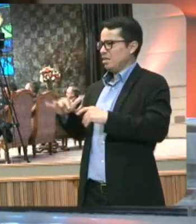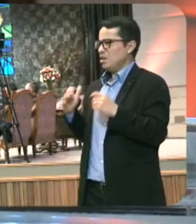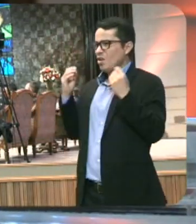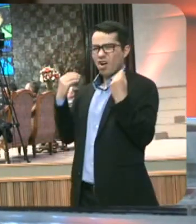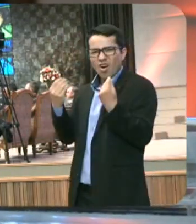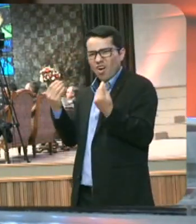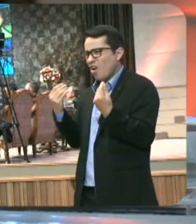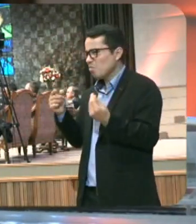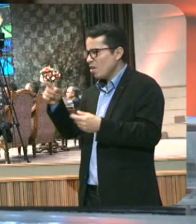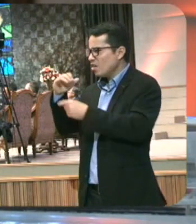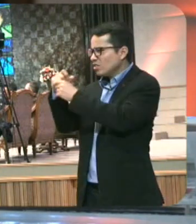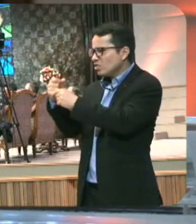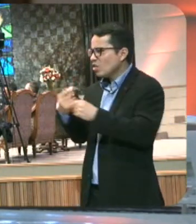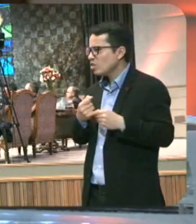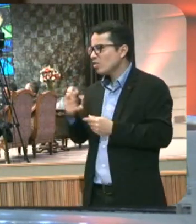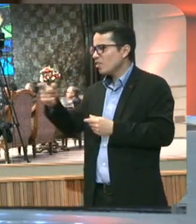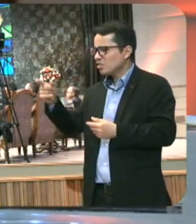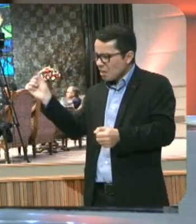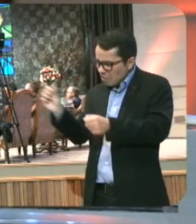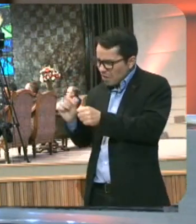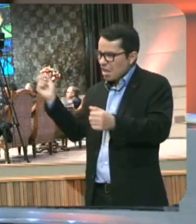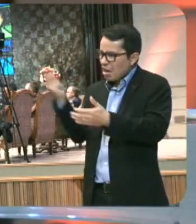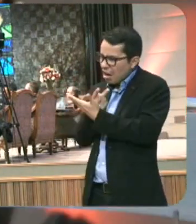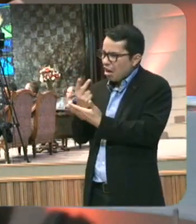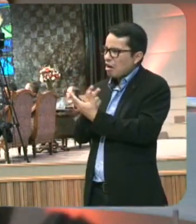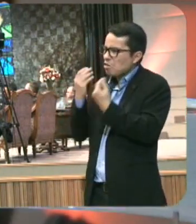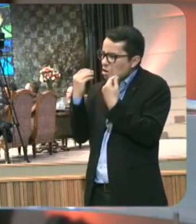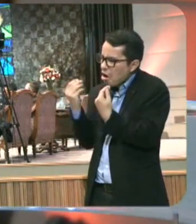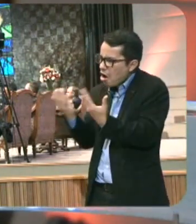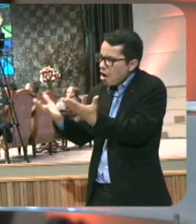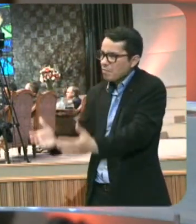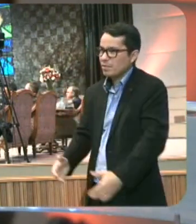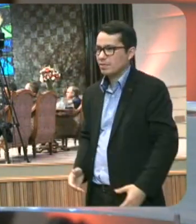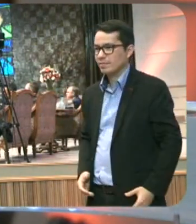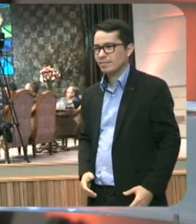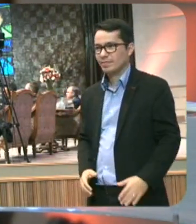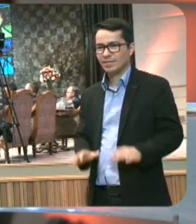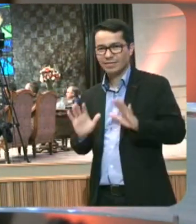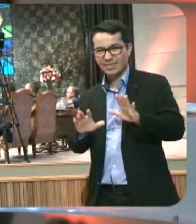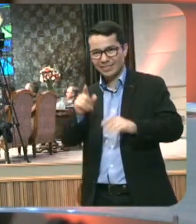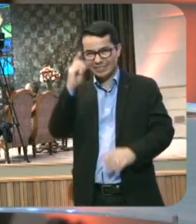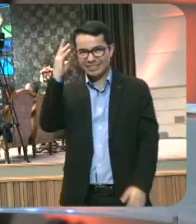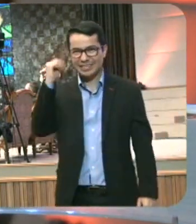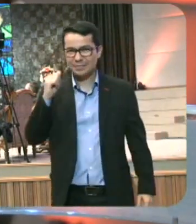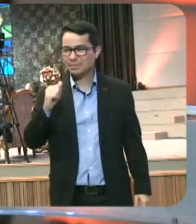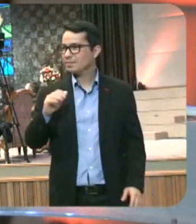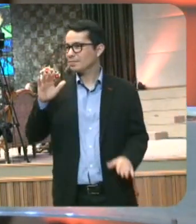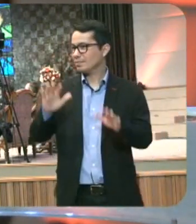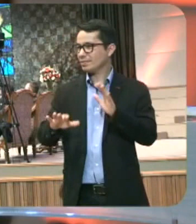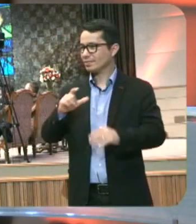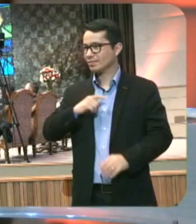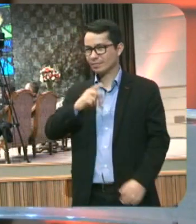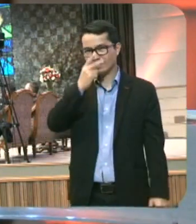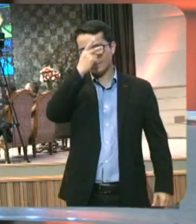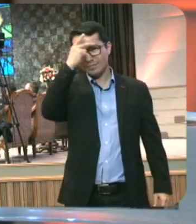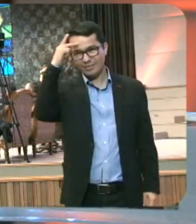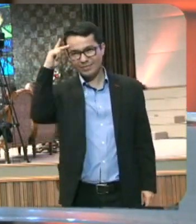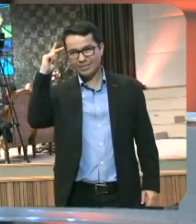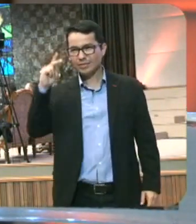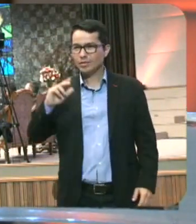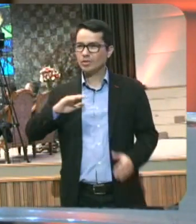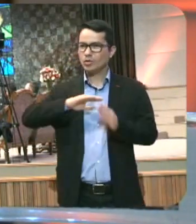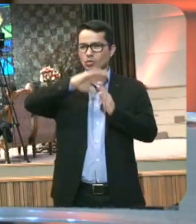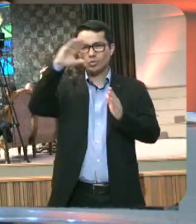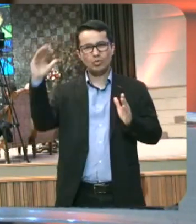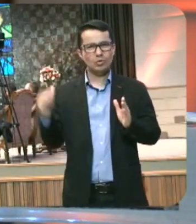É interessante, né? Porque quando tudo vai bem, não tem problema. Quando a gente faz uma assembleia da igreja aqui, não